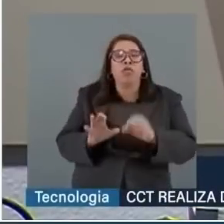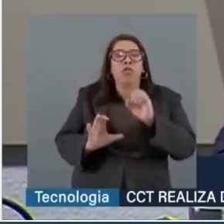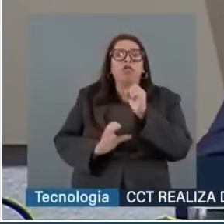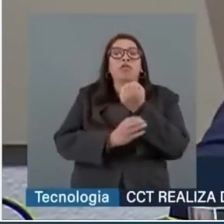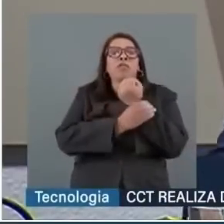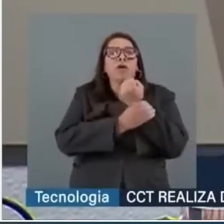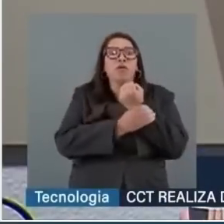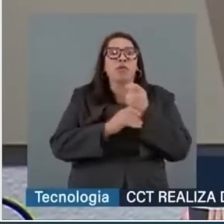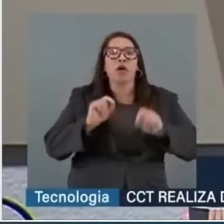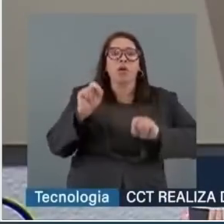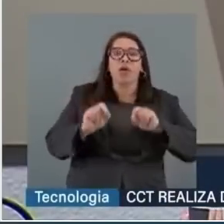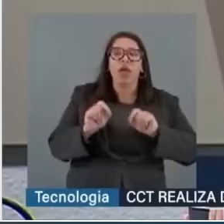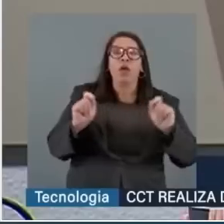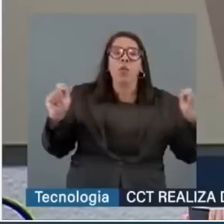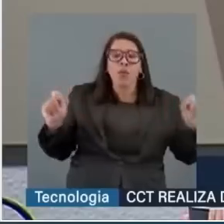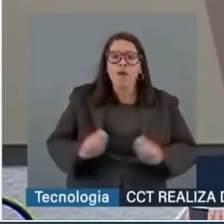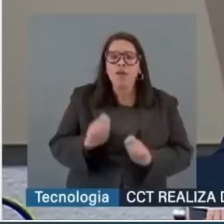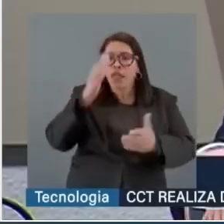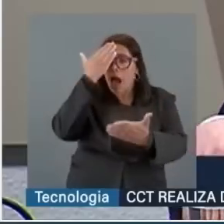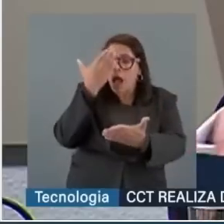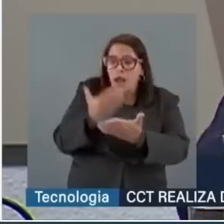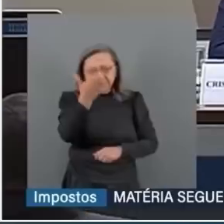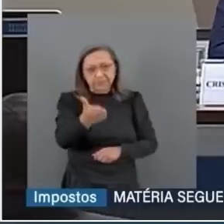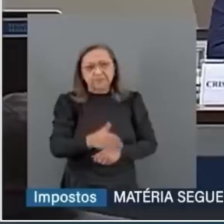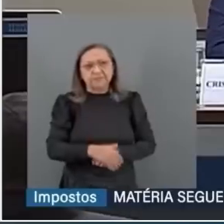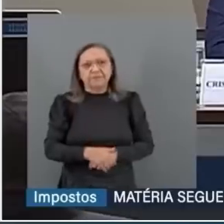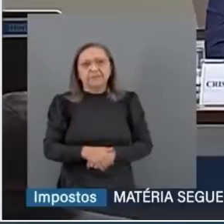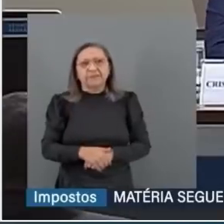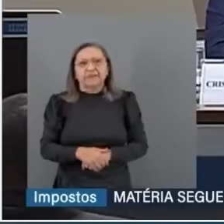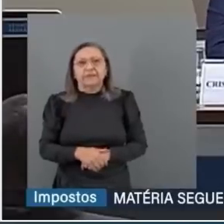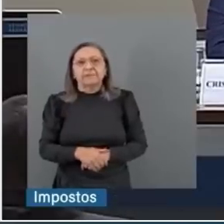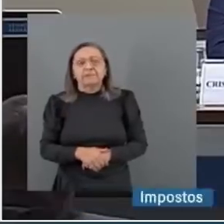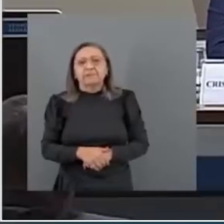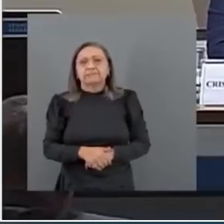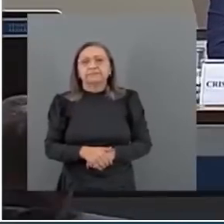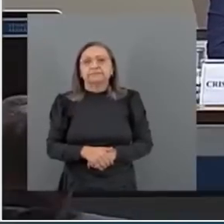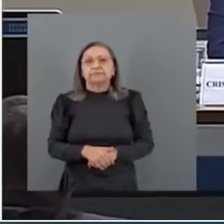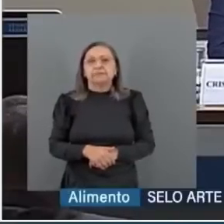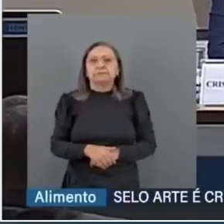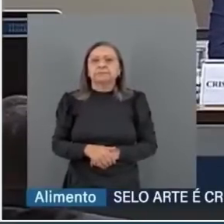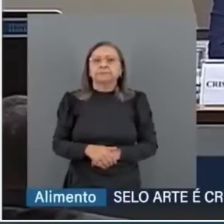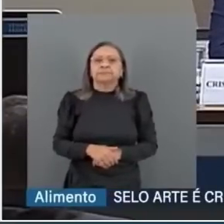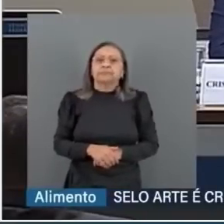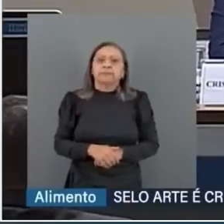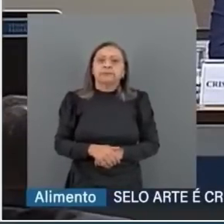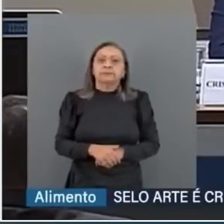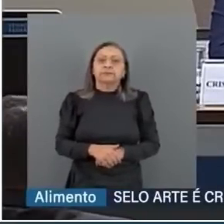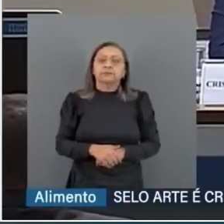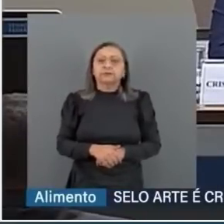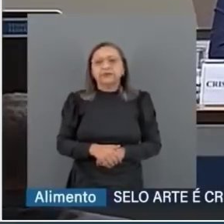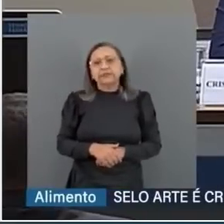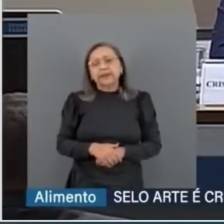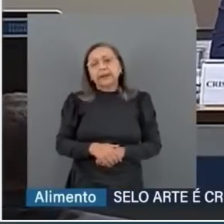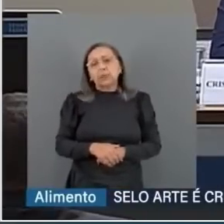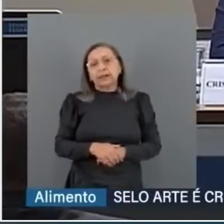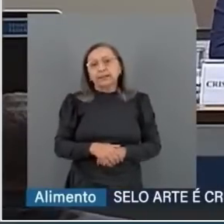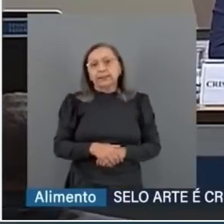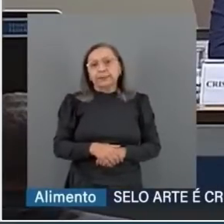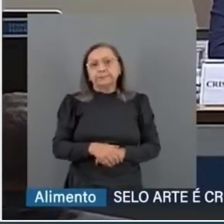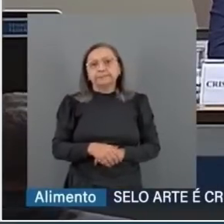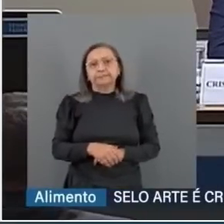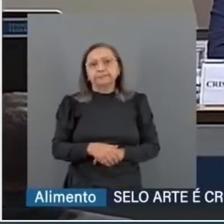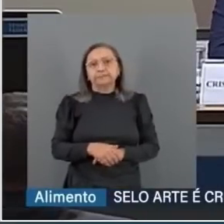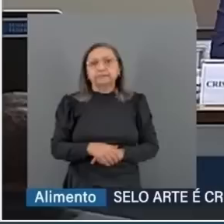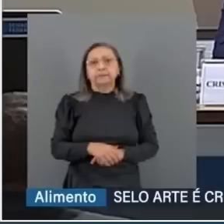com aquele menino que foi acorrentado, Edu, anos atrás, no Rio de Janeiro, em um poste, acusado de roubar bicicleta. Então, meçam